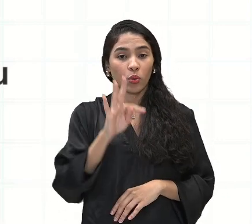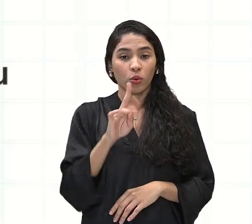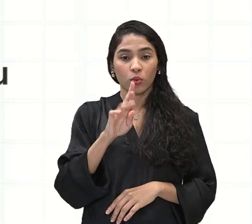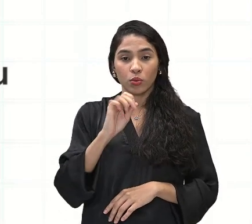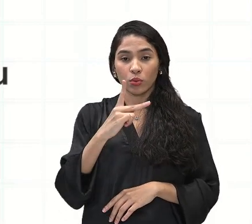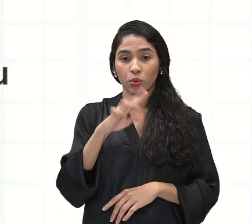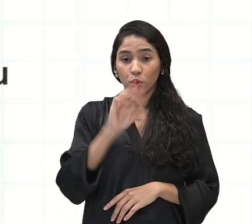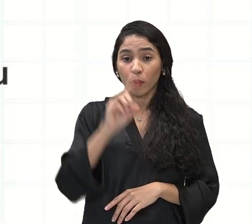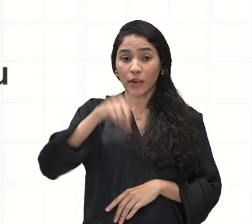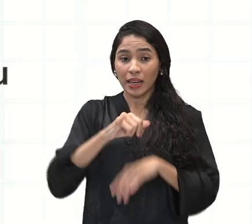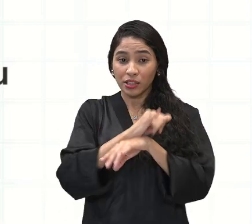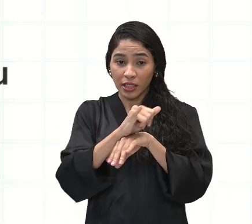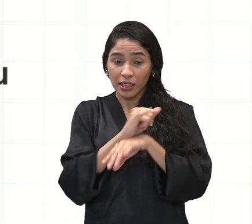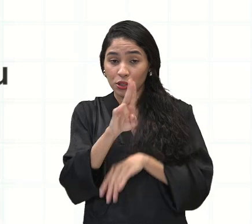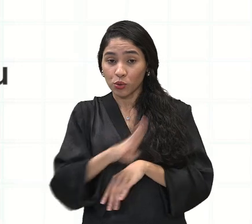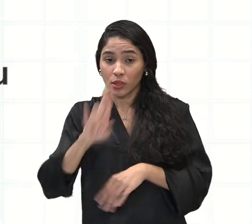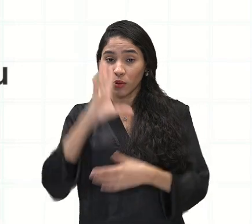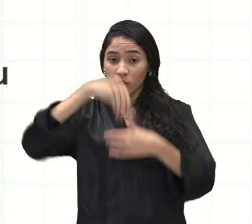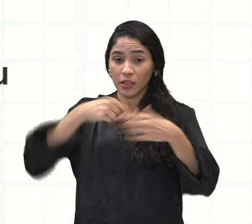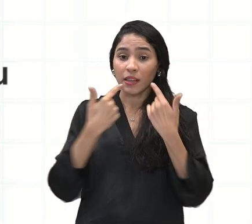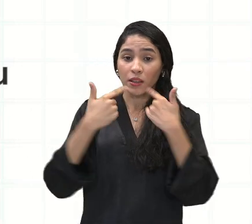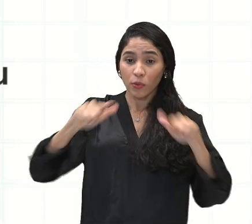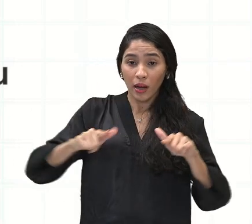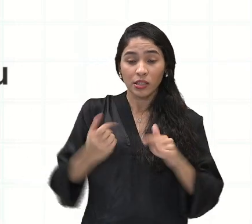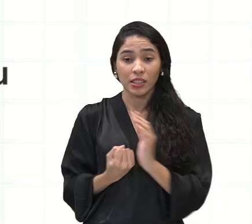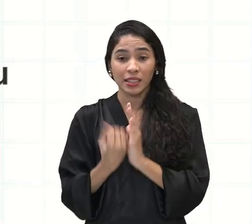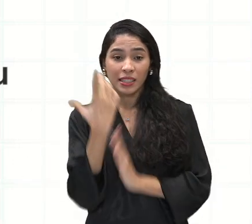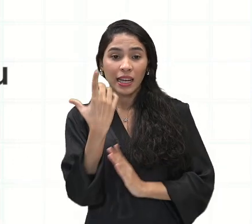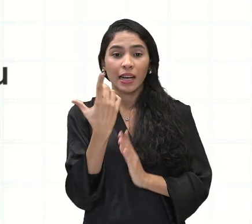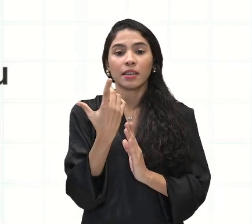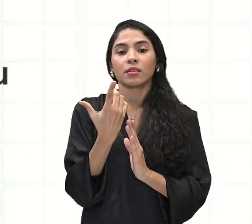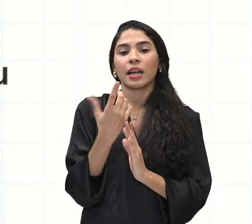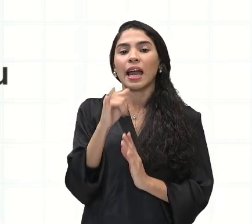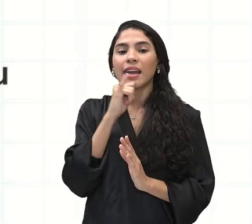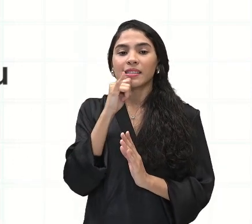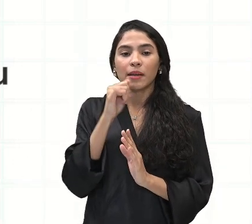linguagem para criar efeitos de sentido por meio da alteração